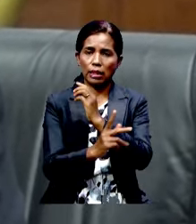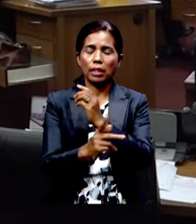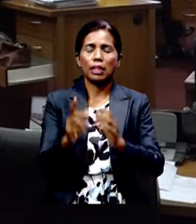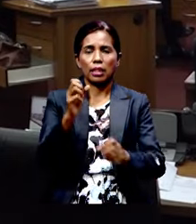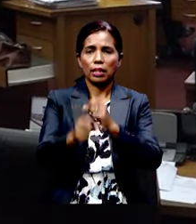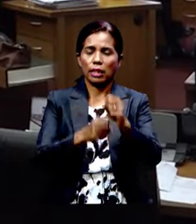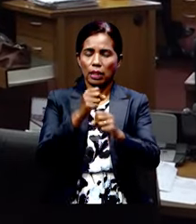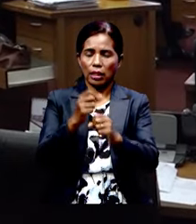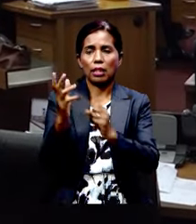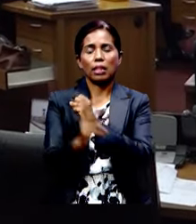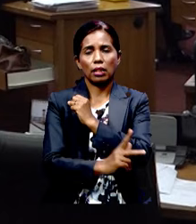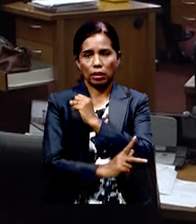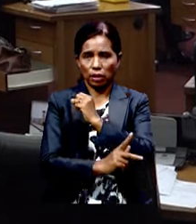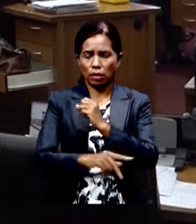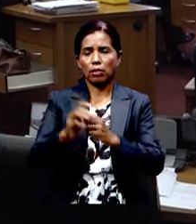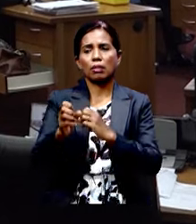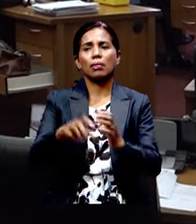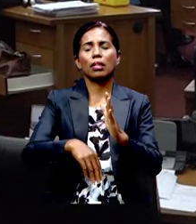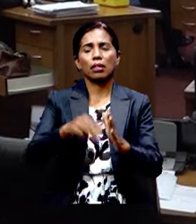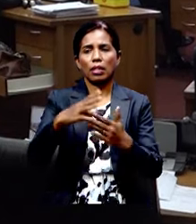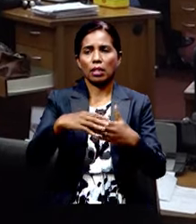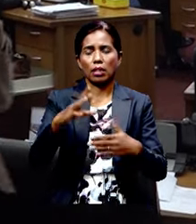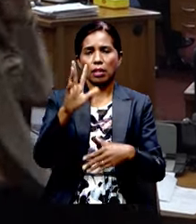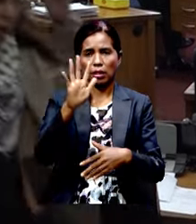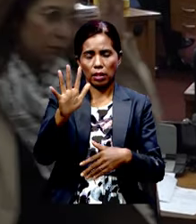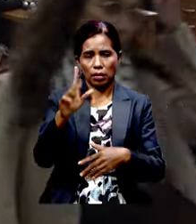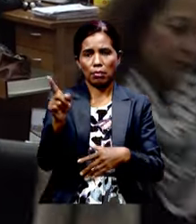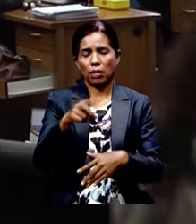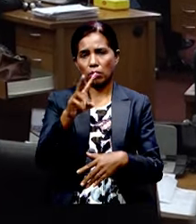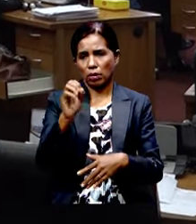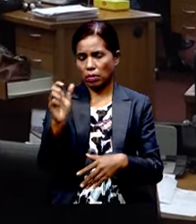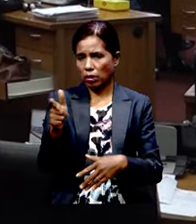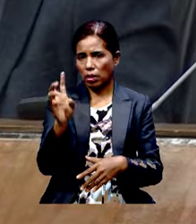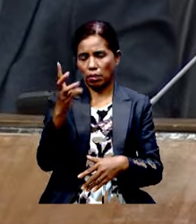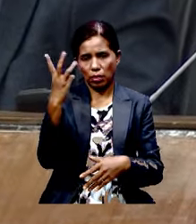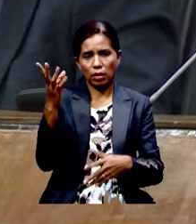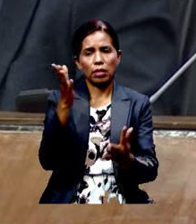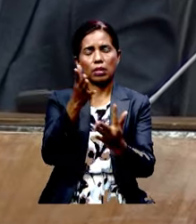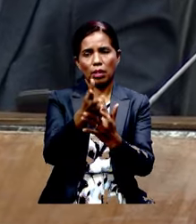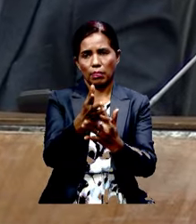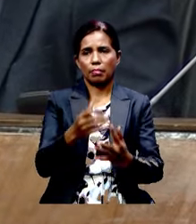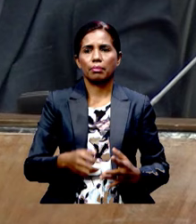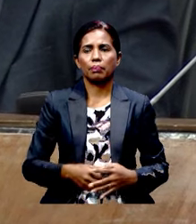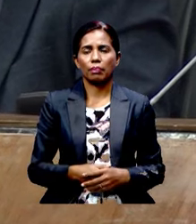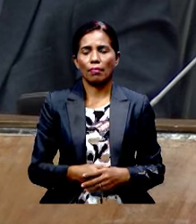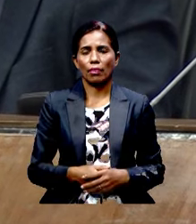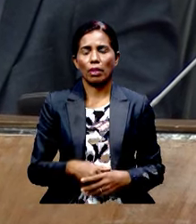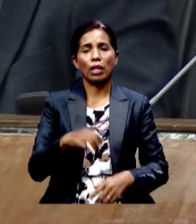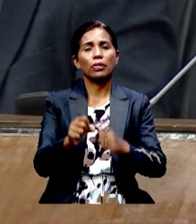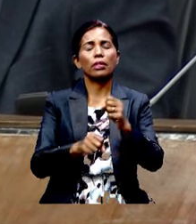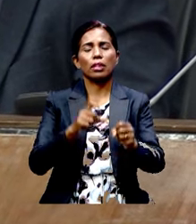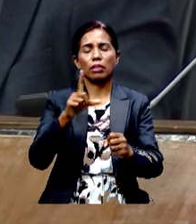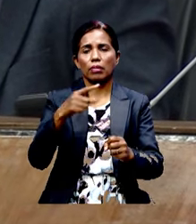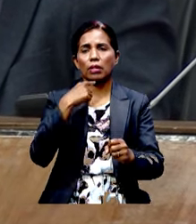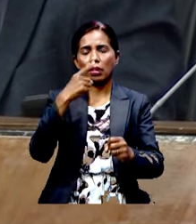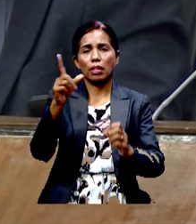que se revoga lei número 5/Rihun-Rua Salu Resinen ba inhira tama ia vigor. Sociedade civil